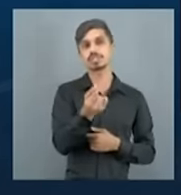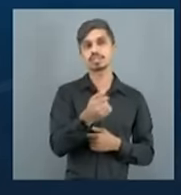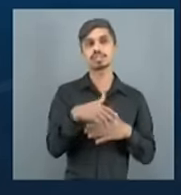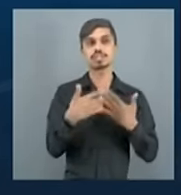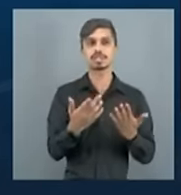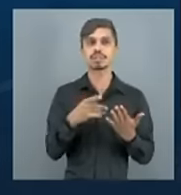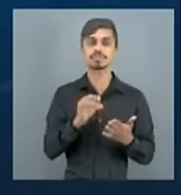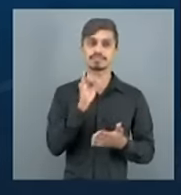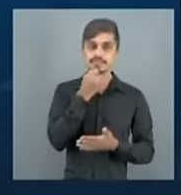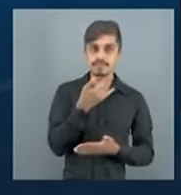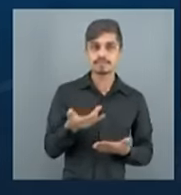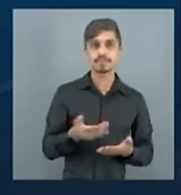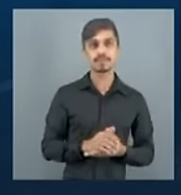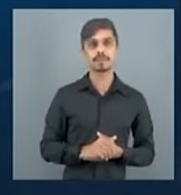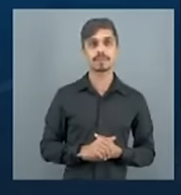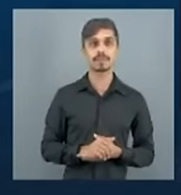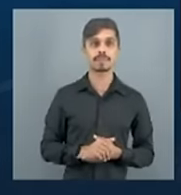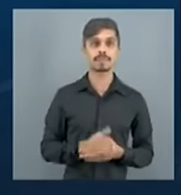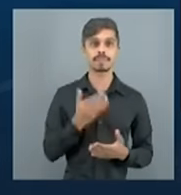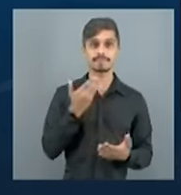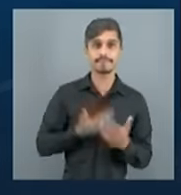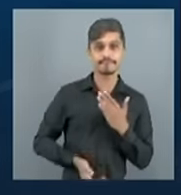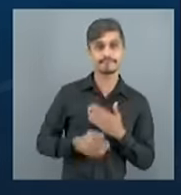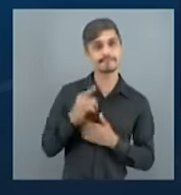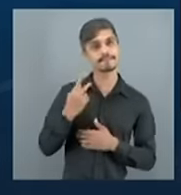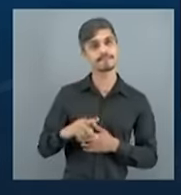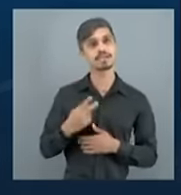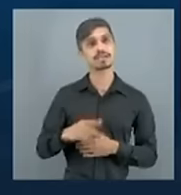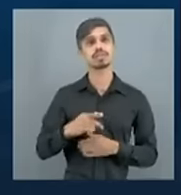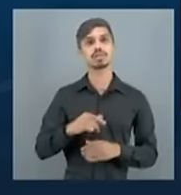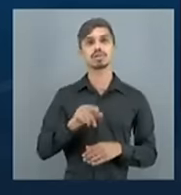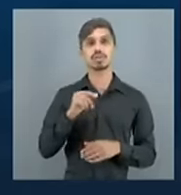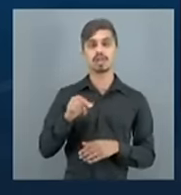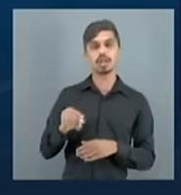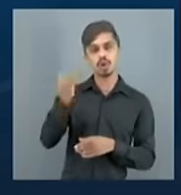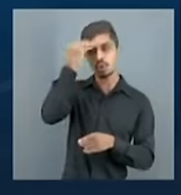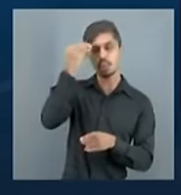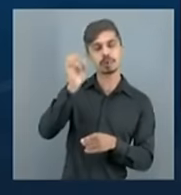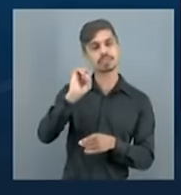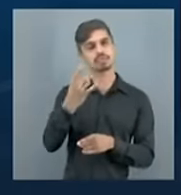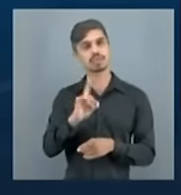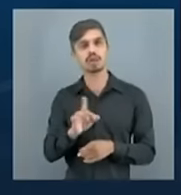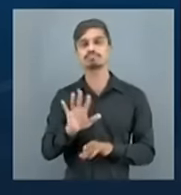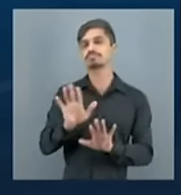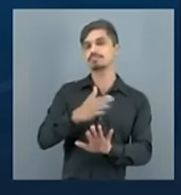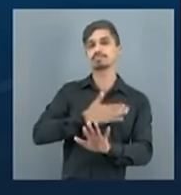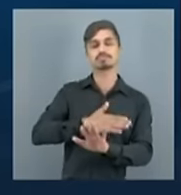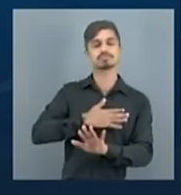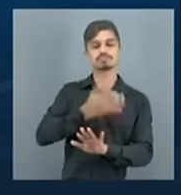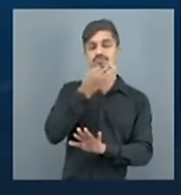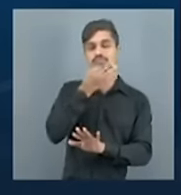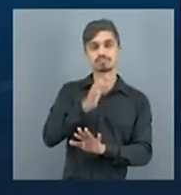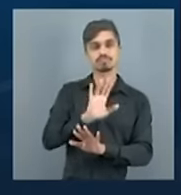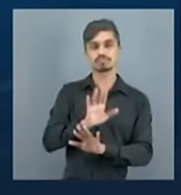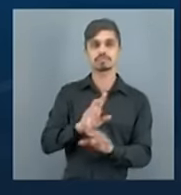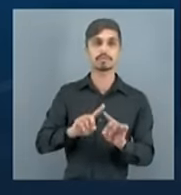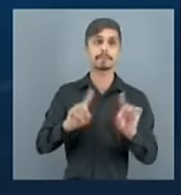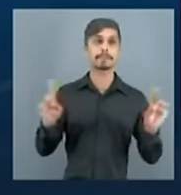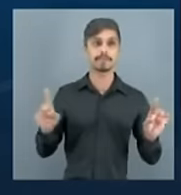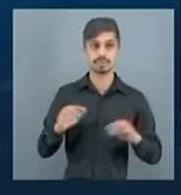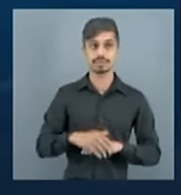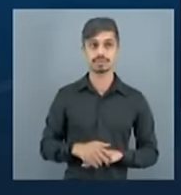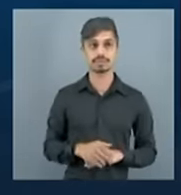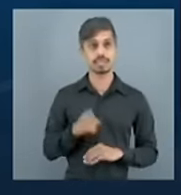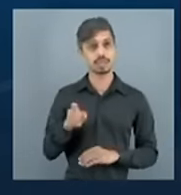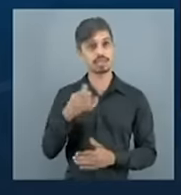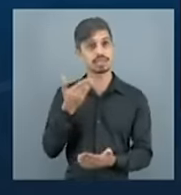ele, infelizmente, acabou tendo essa queda dele aí. Não estou falando que ele é culpado ou não, tá? Não é de mim isso. Mas